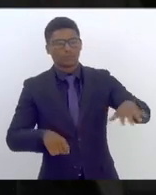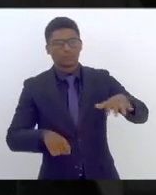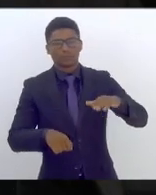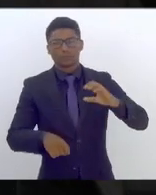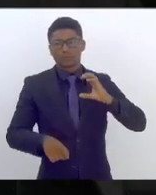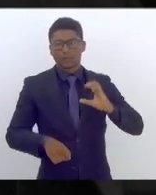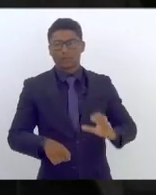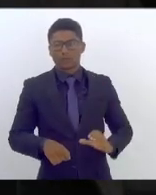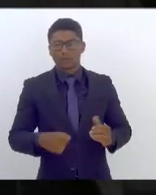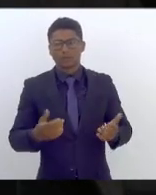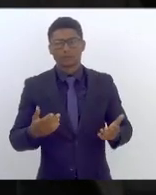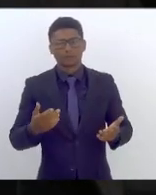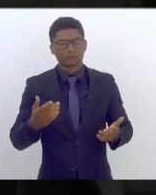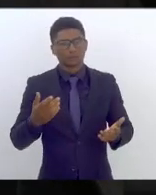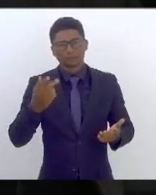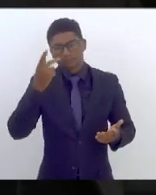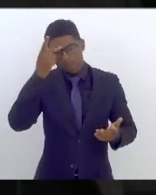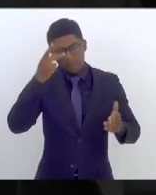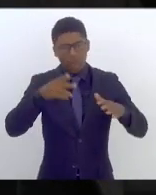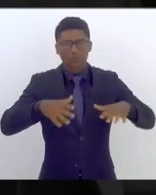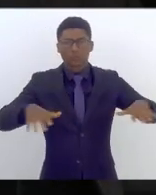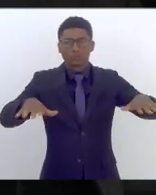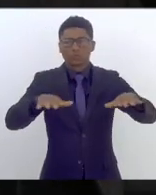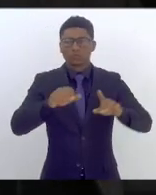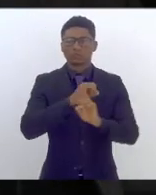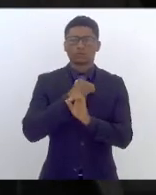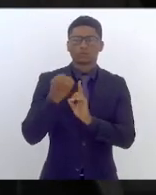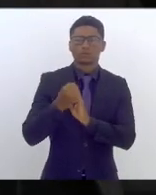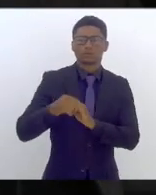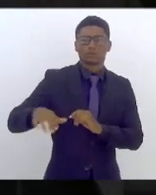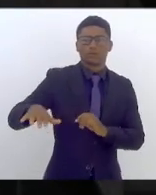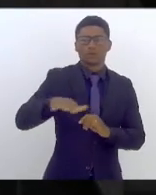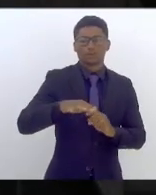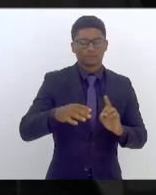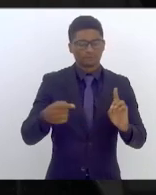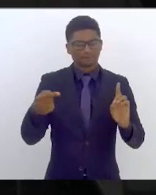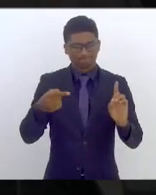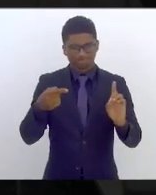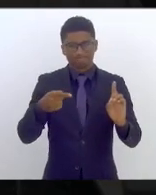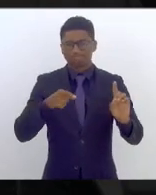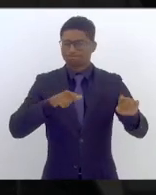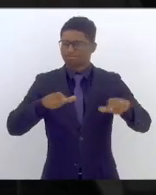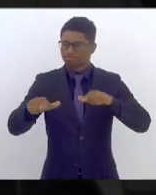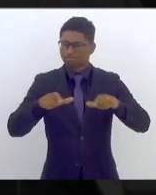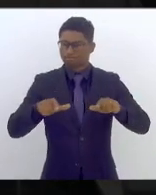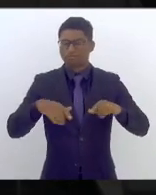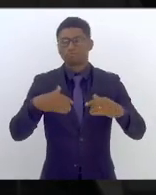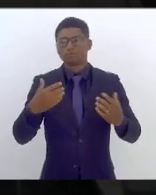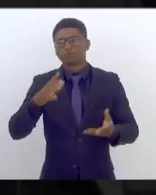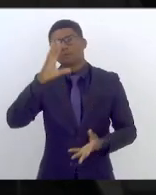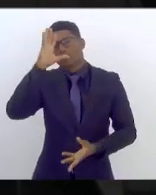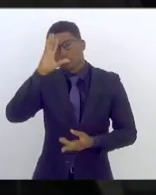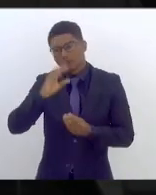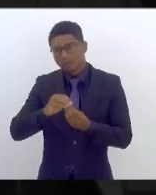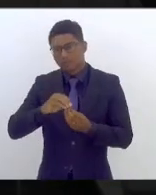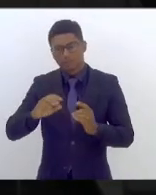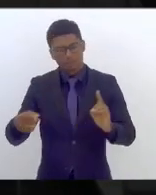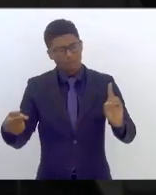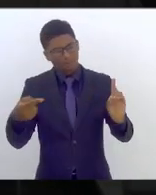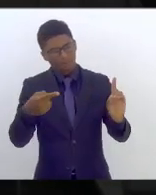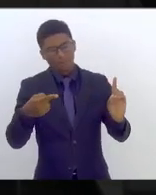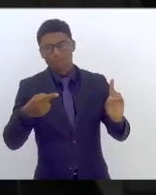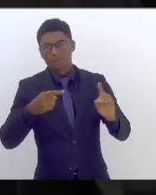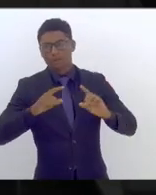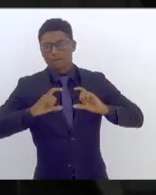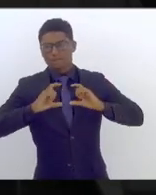consumidor enfim pela sociedade já seria motivação suficiente para justificar esta comenda